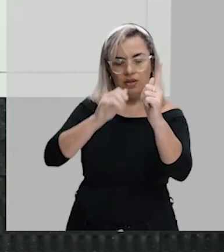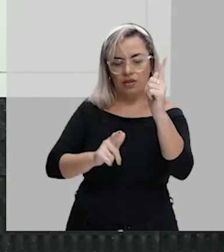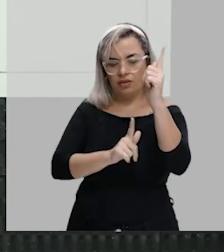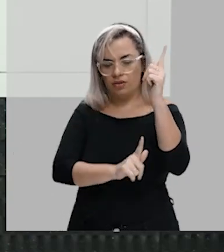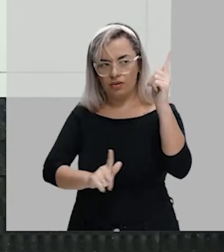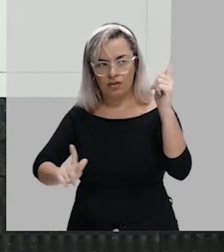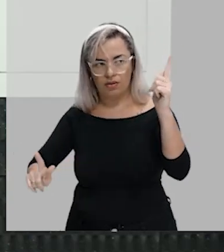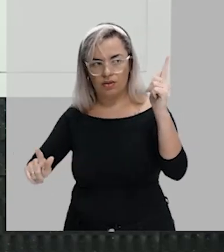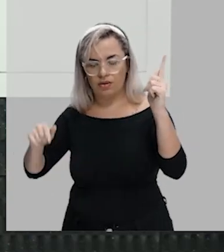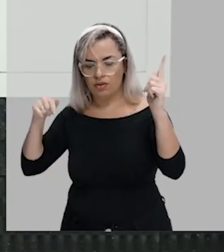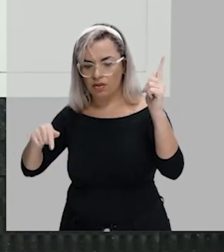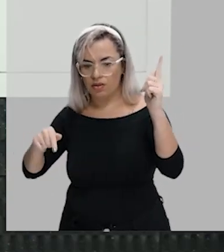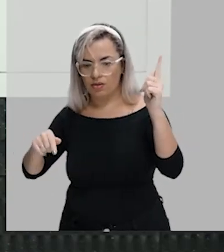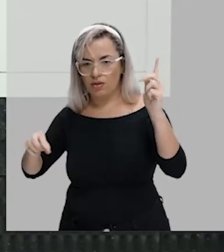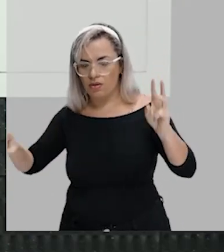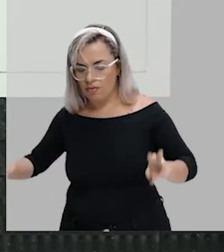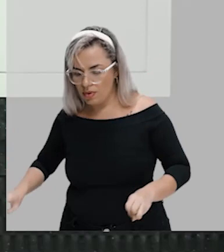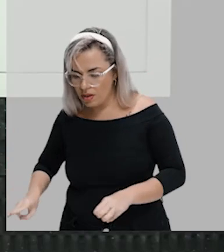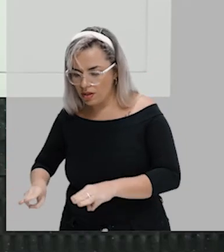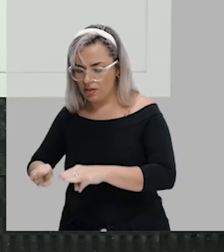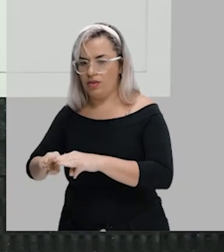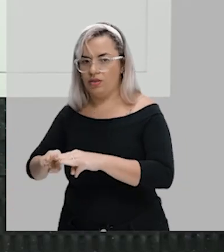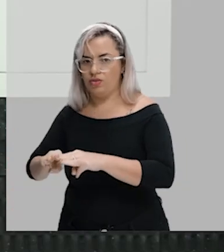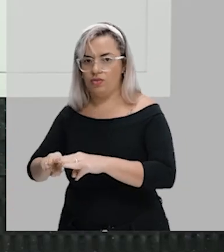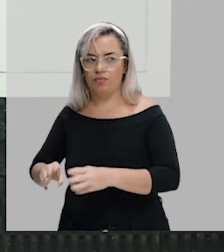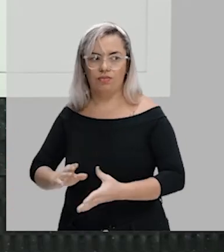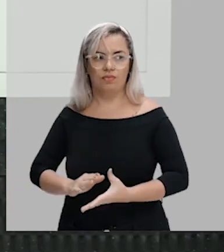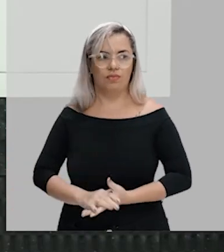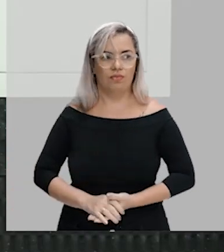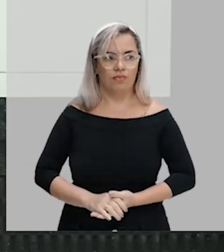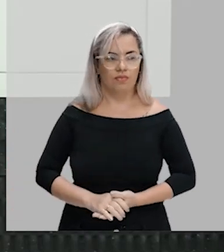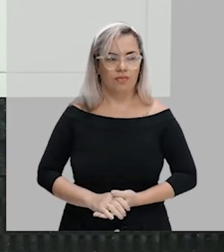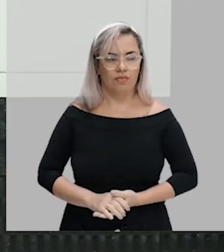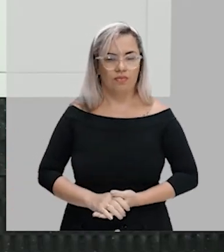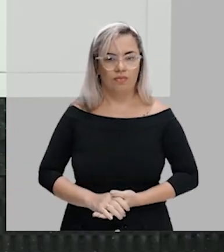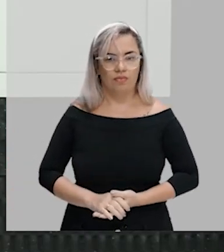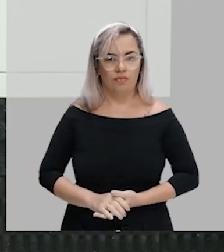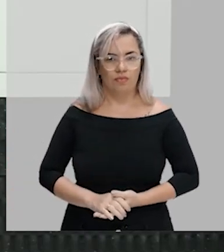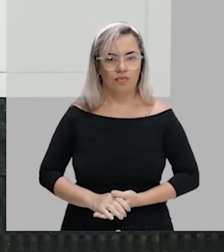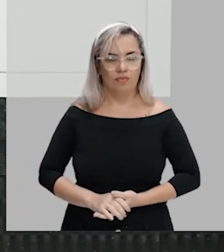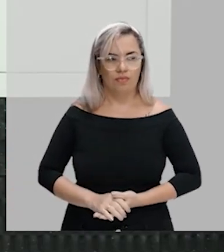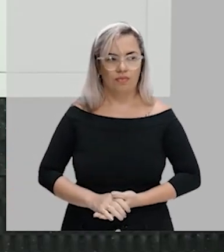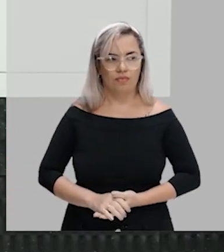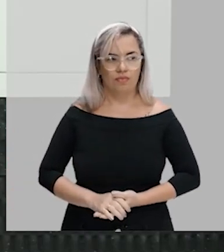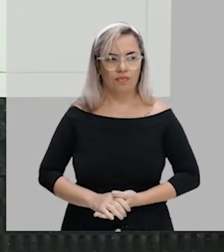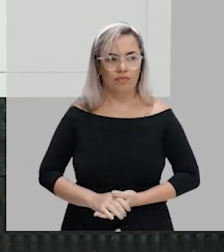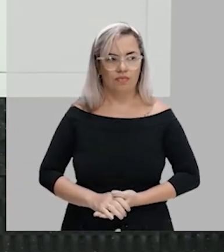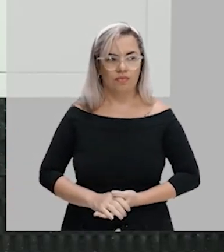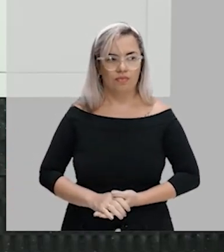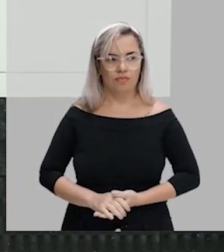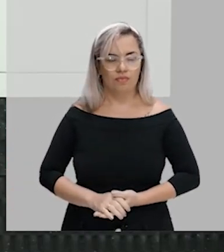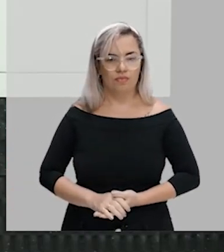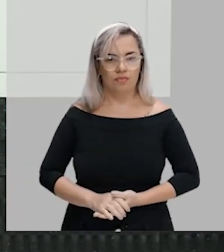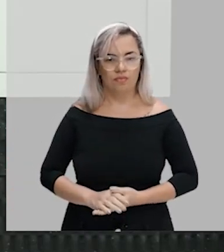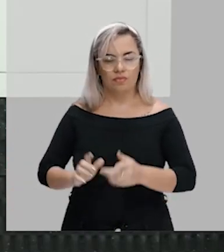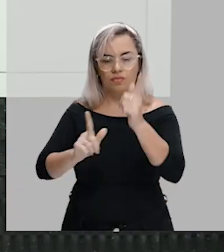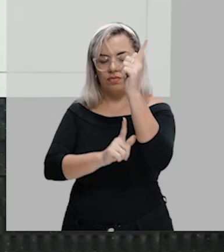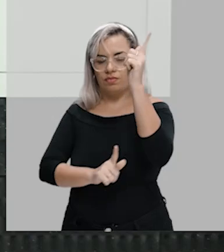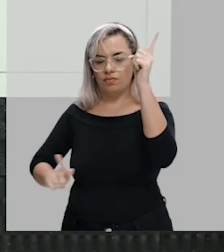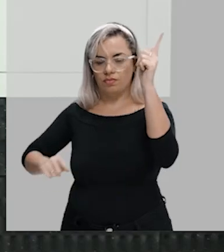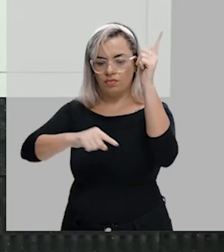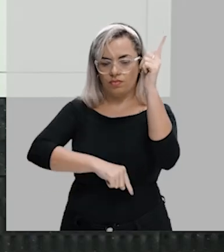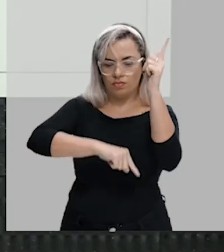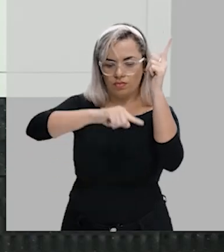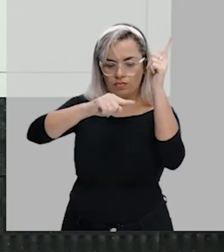campos. Então ele é uma onda transversal, certo?